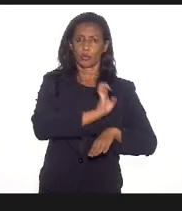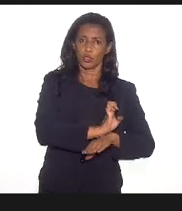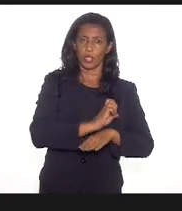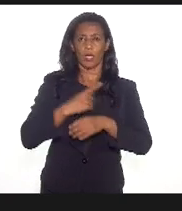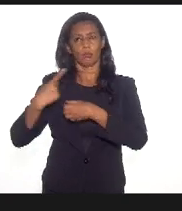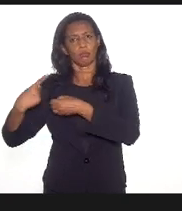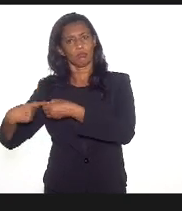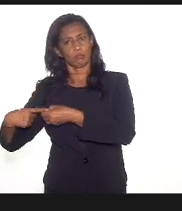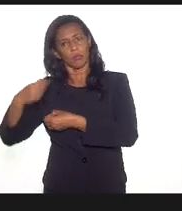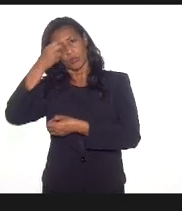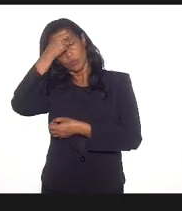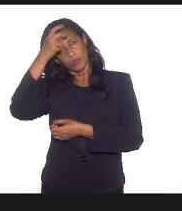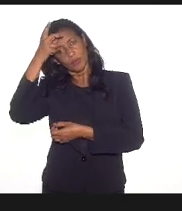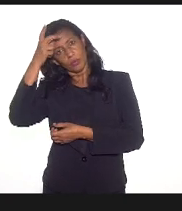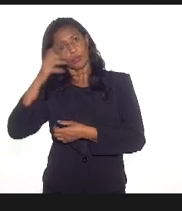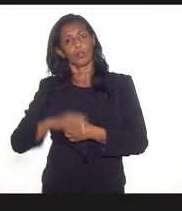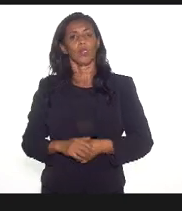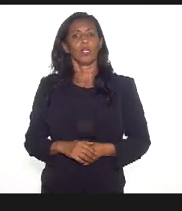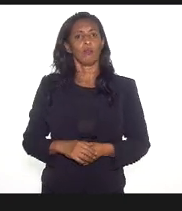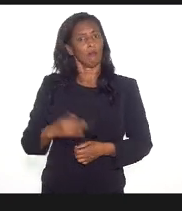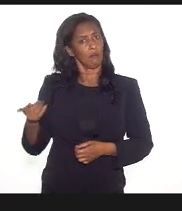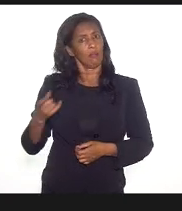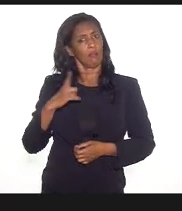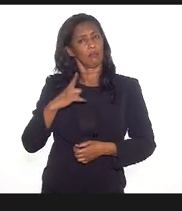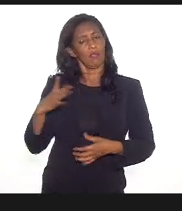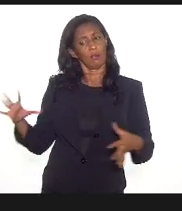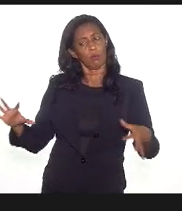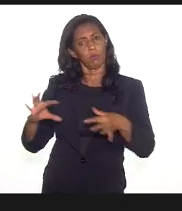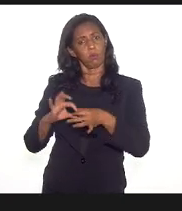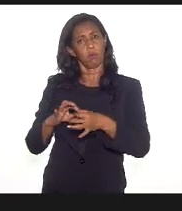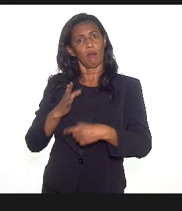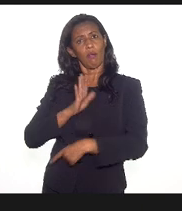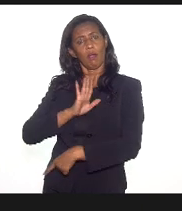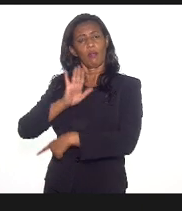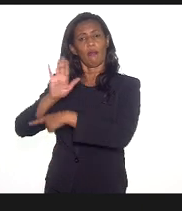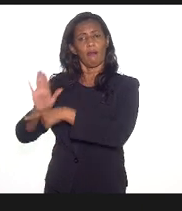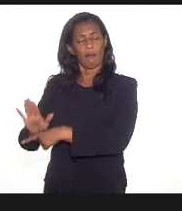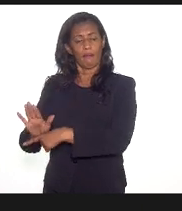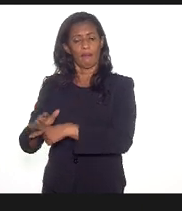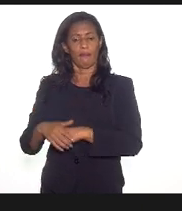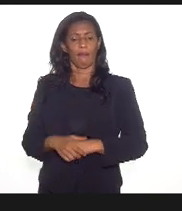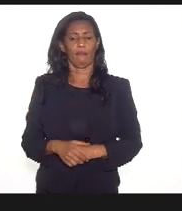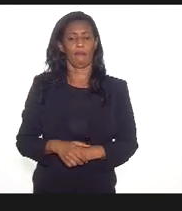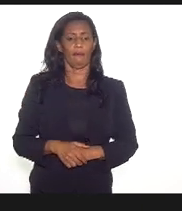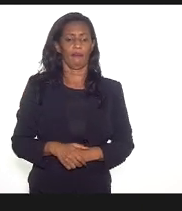os municípios e subsidiar através